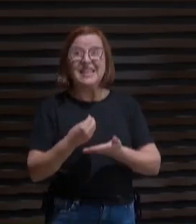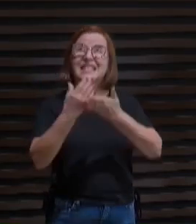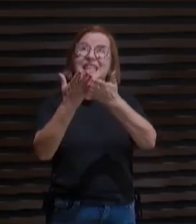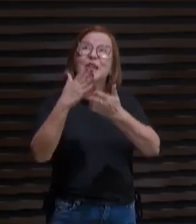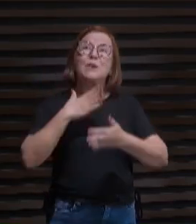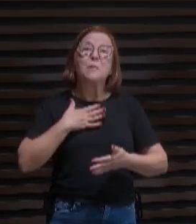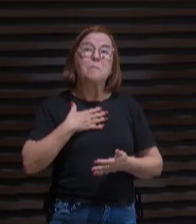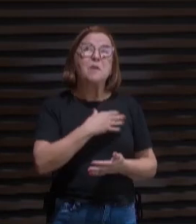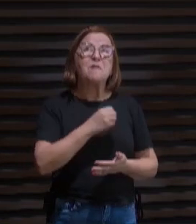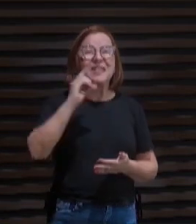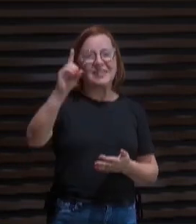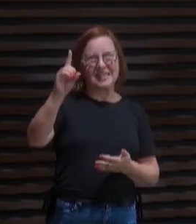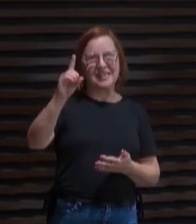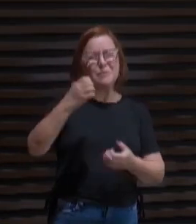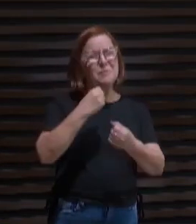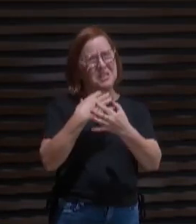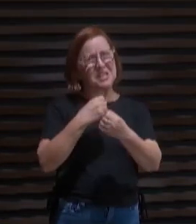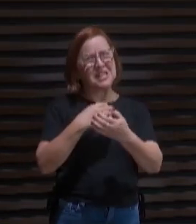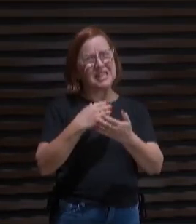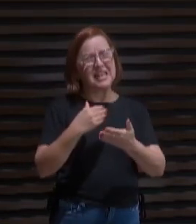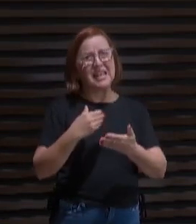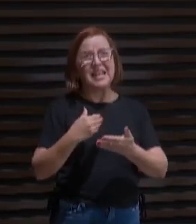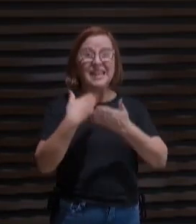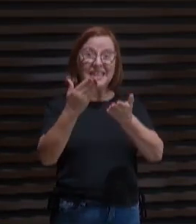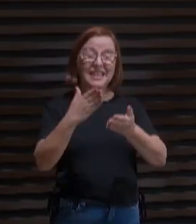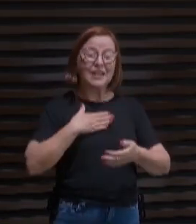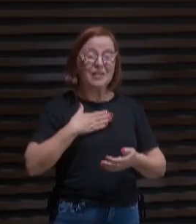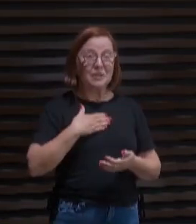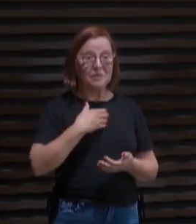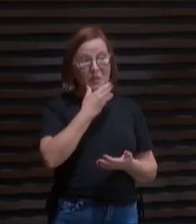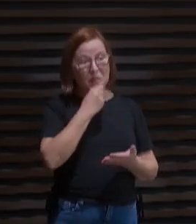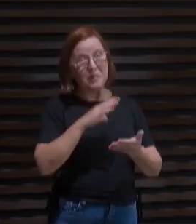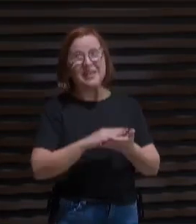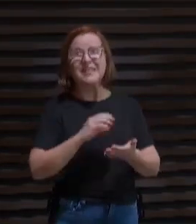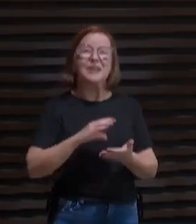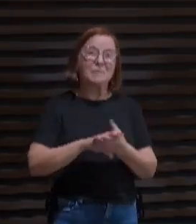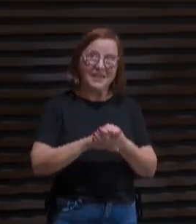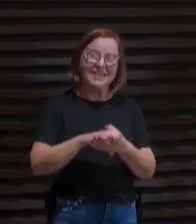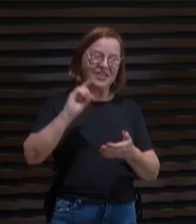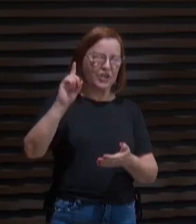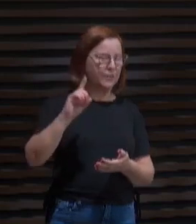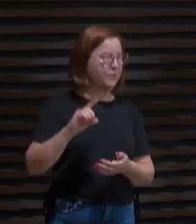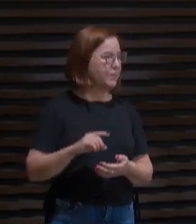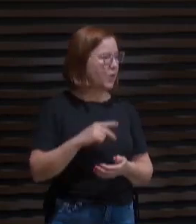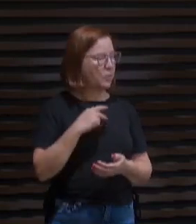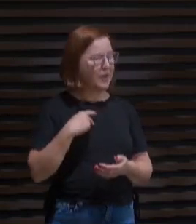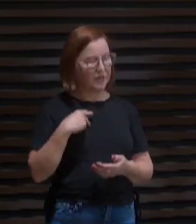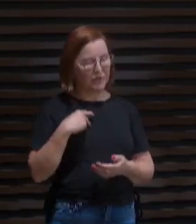o meu marido, ensina-me a entregar realmente. Diz que o pastor Glenn quarta-feira aqui falou sobre a